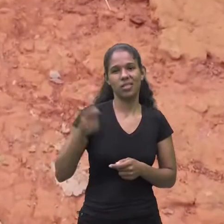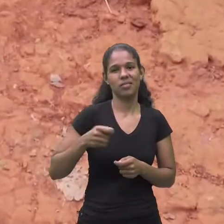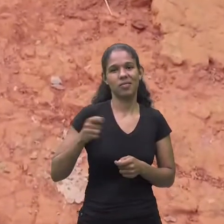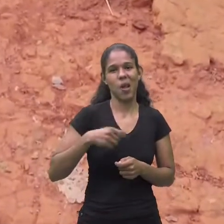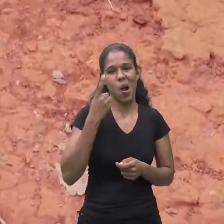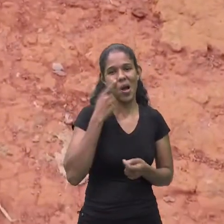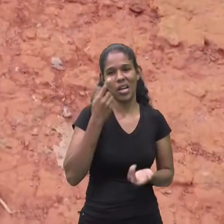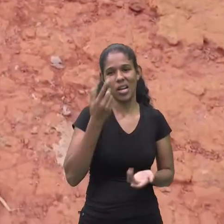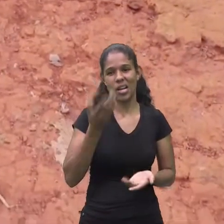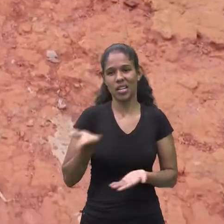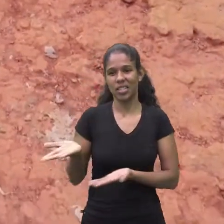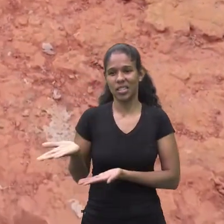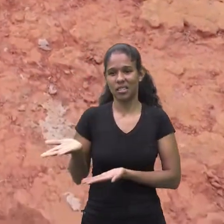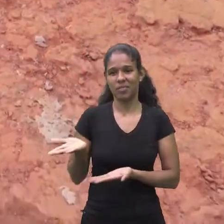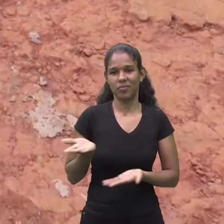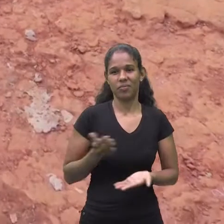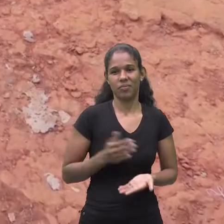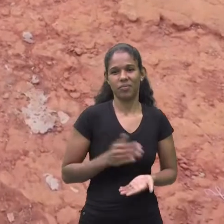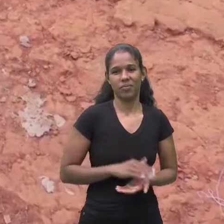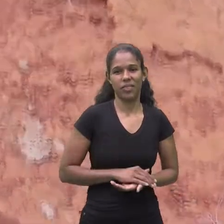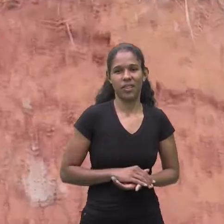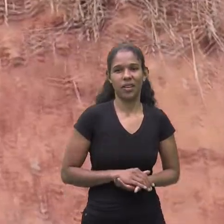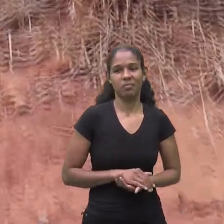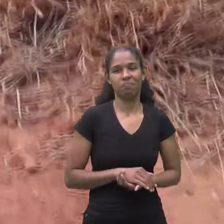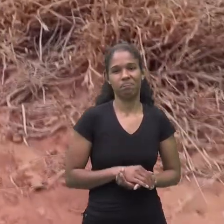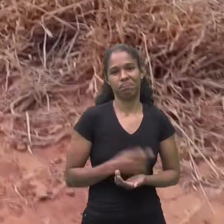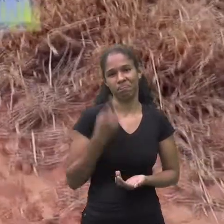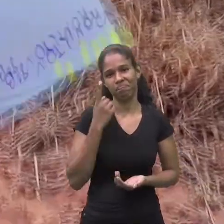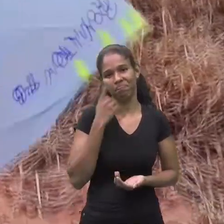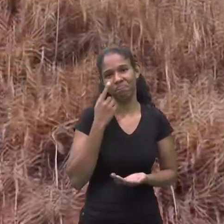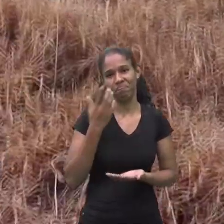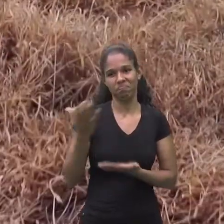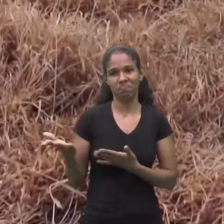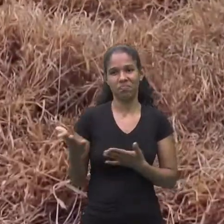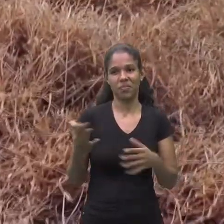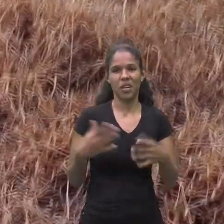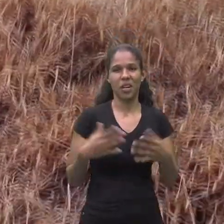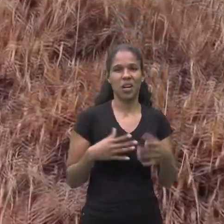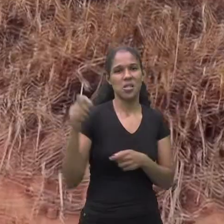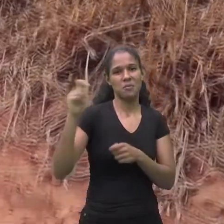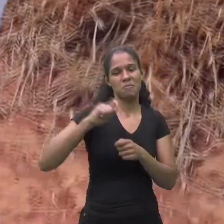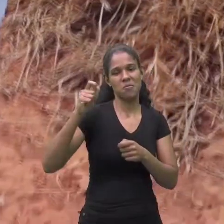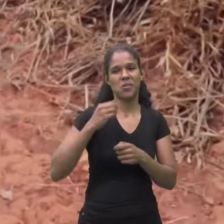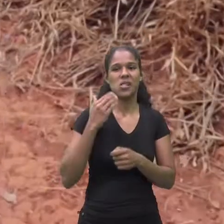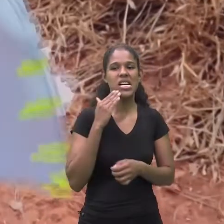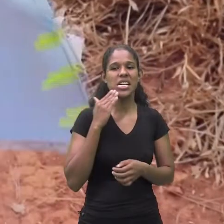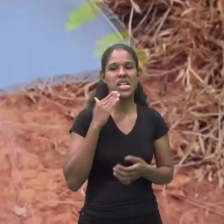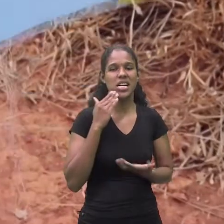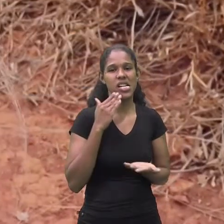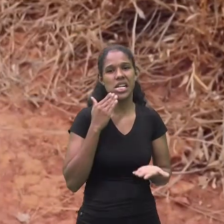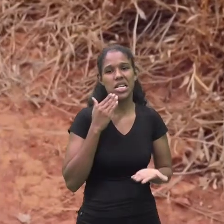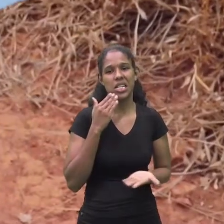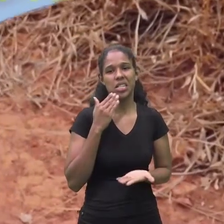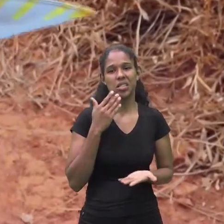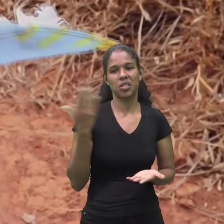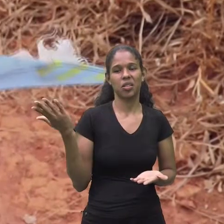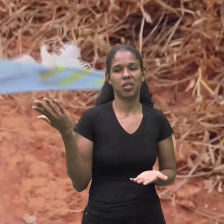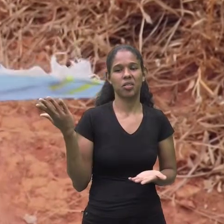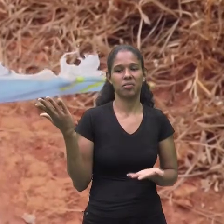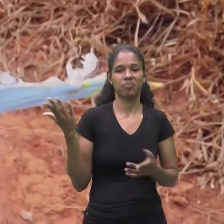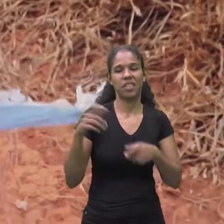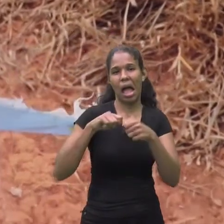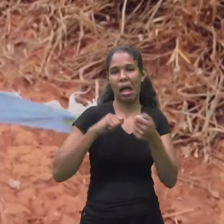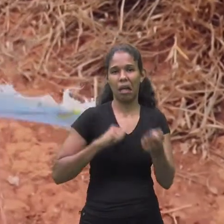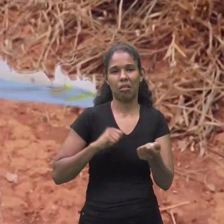ó. Aí acontece isso aqui, ó. Aí acontece isso aqui, ó. A raia não sobe, gira e estraga.